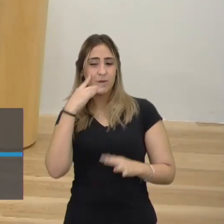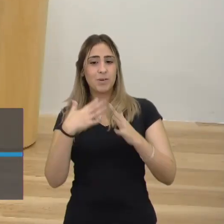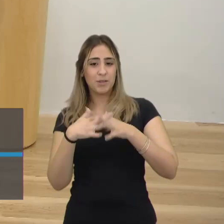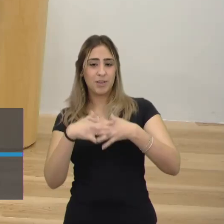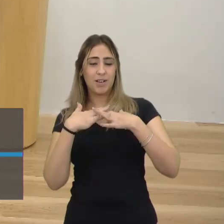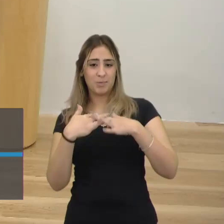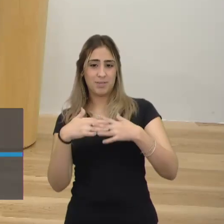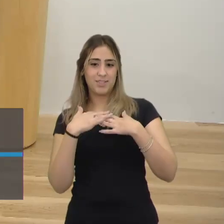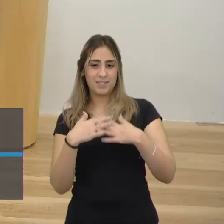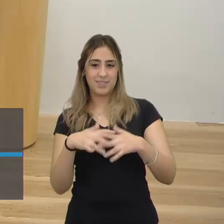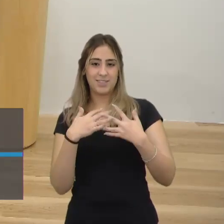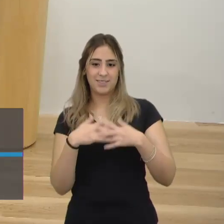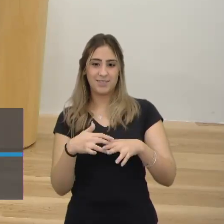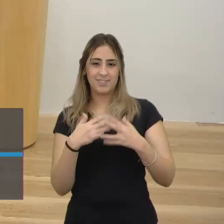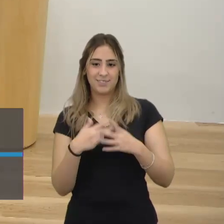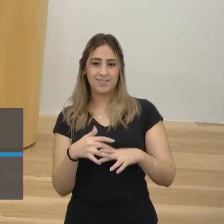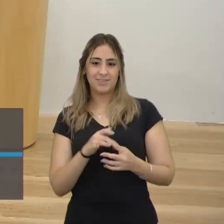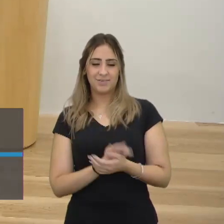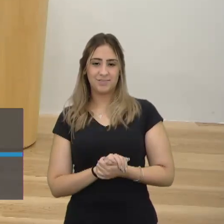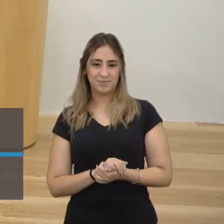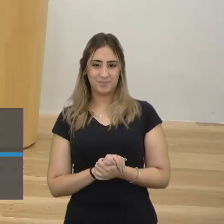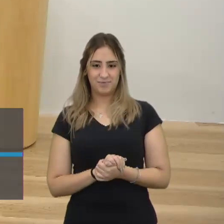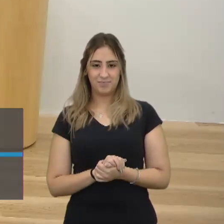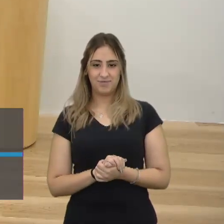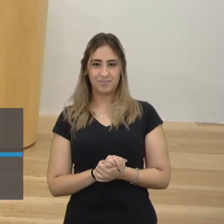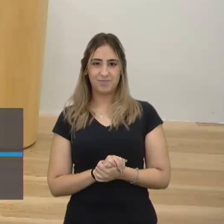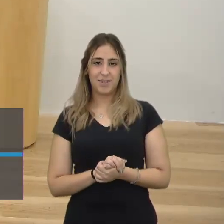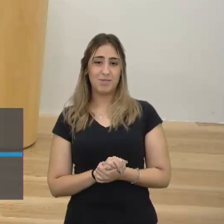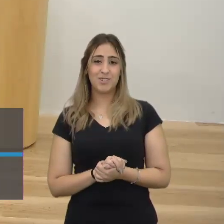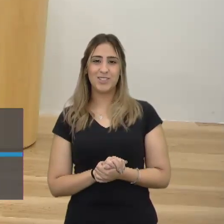Momento Cabeção.